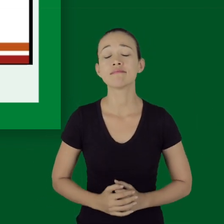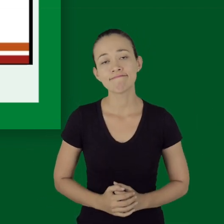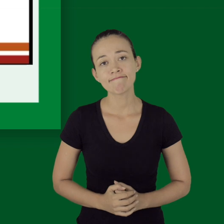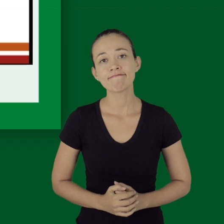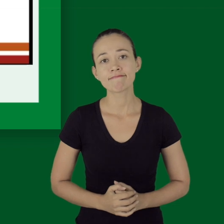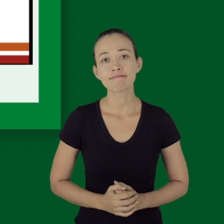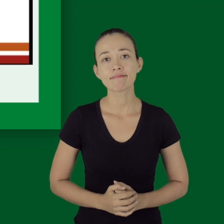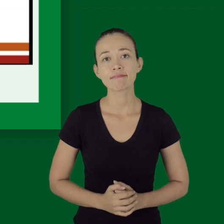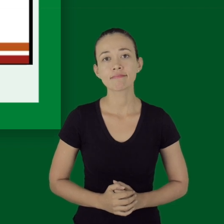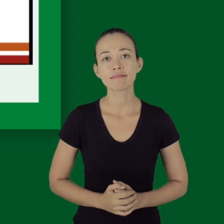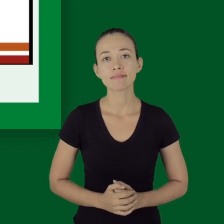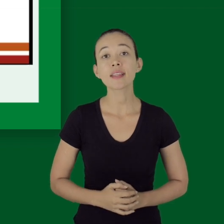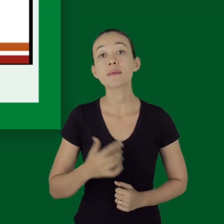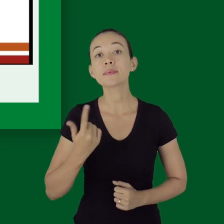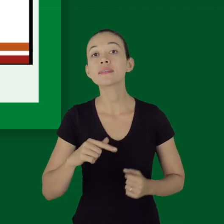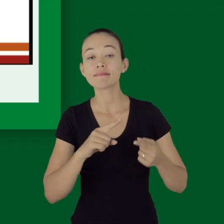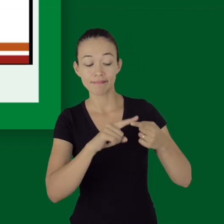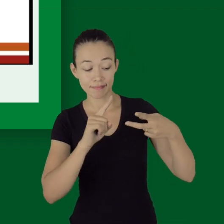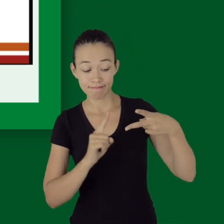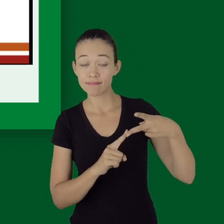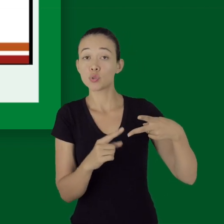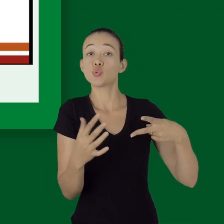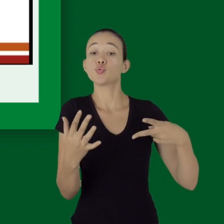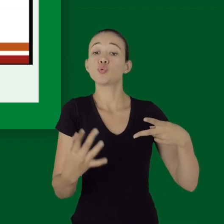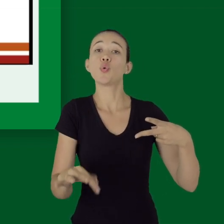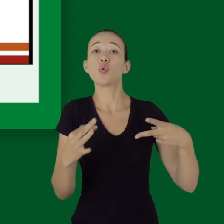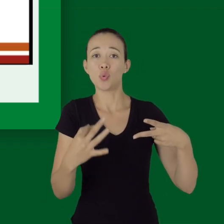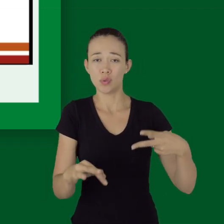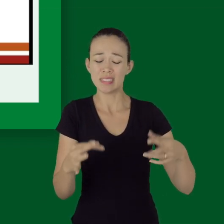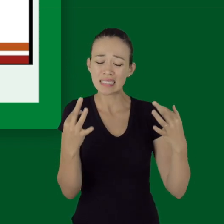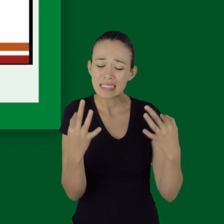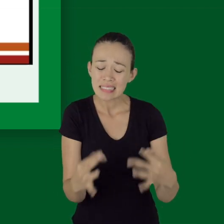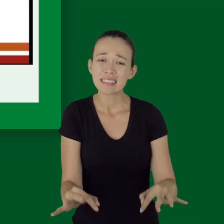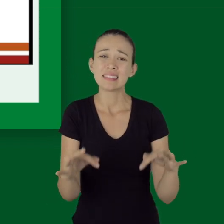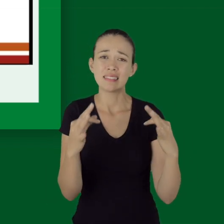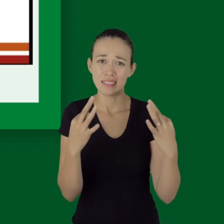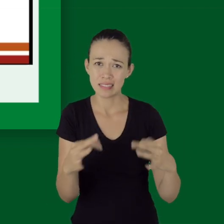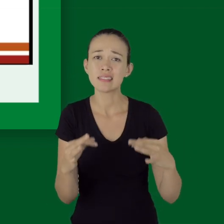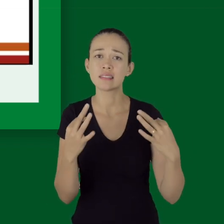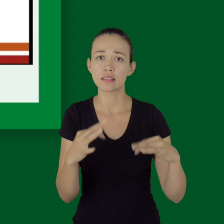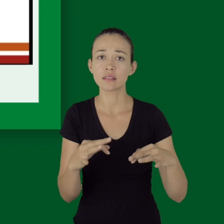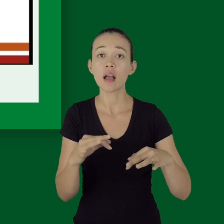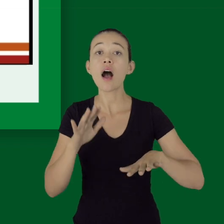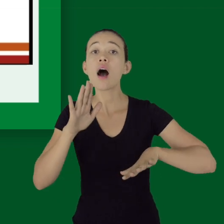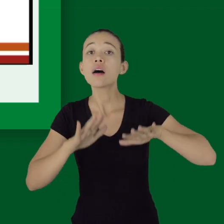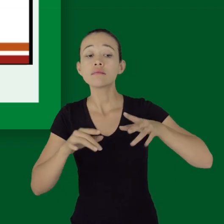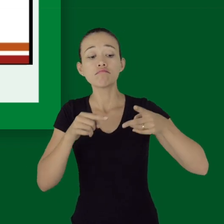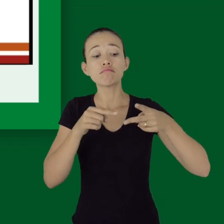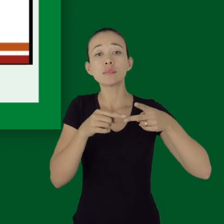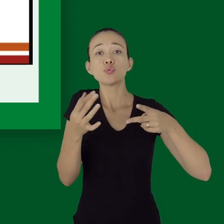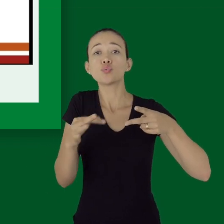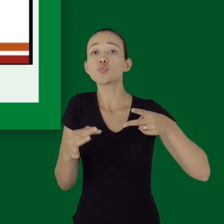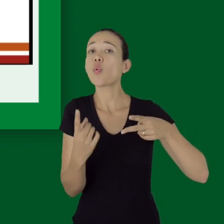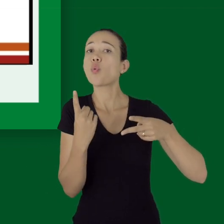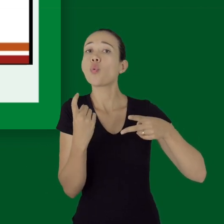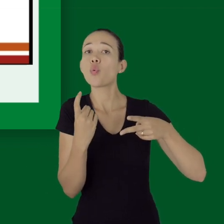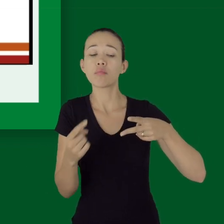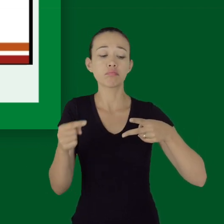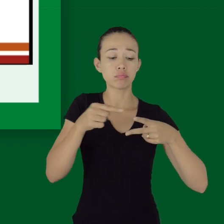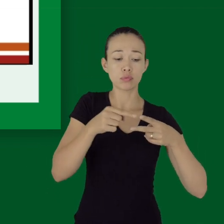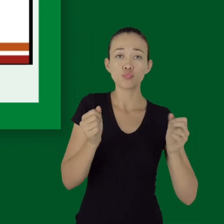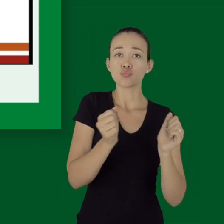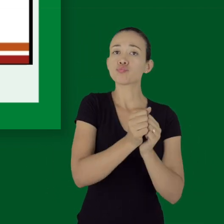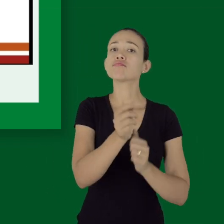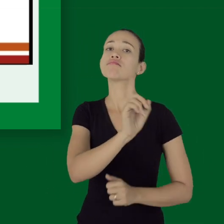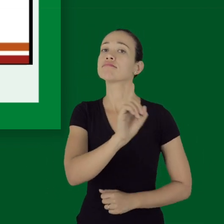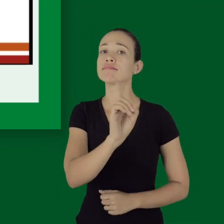acabamos de ver. Então, a dor, ela chama bastante atenção, de um modo geral, ela é bem incidente, às vezes a dor, não